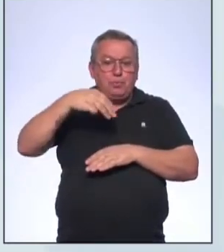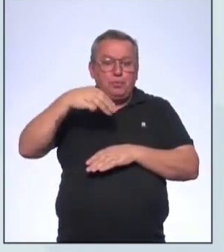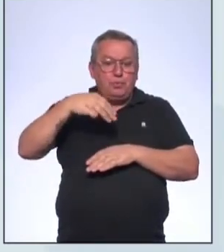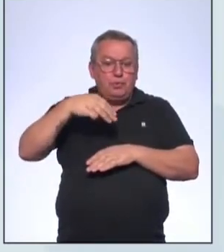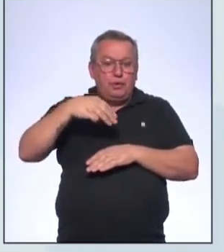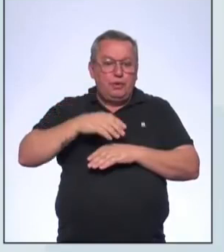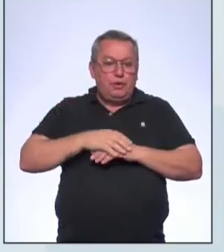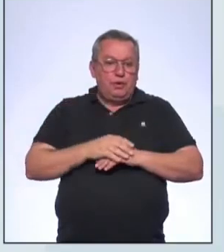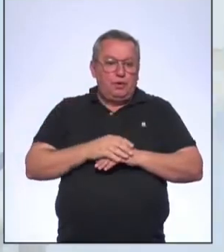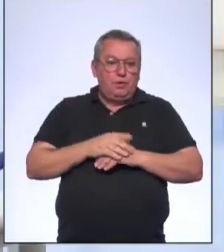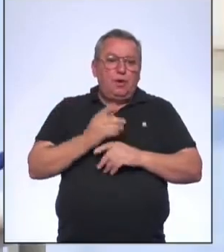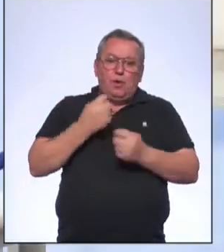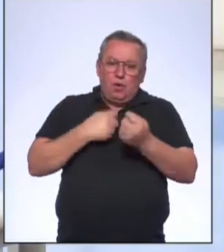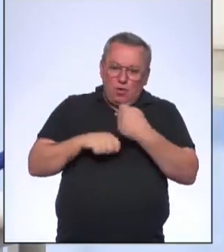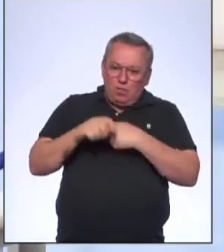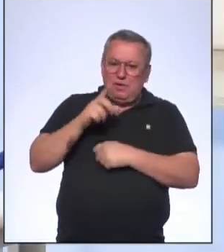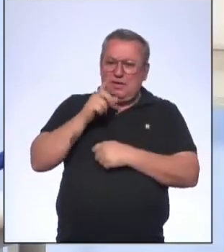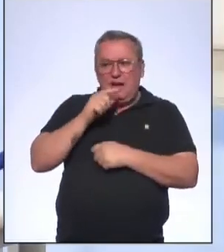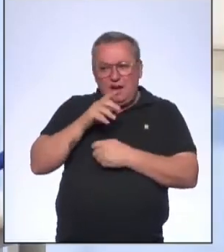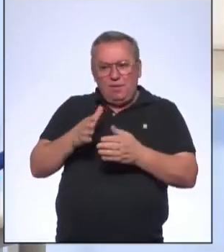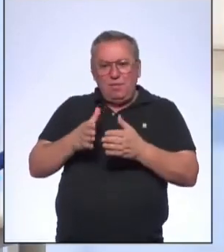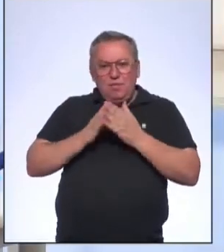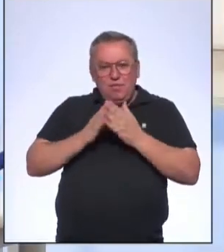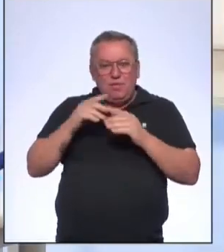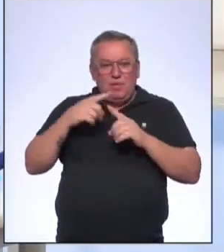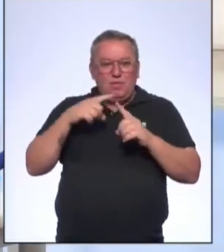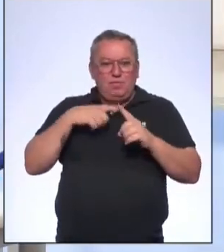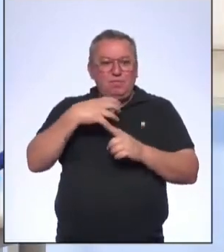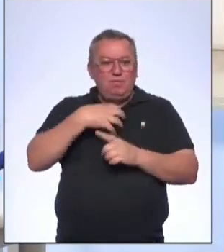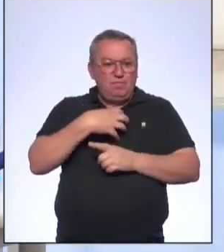por Deus, economiza água. Aqui a gente criou uma